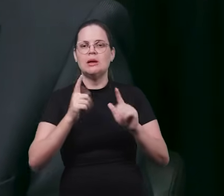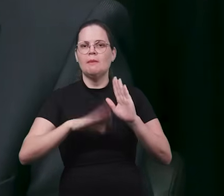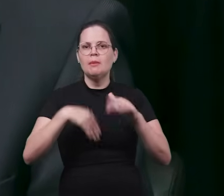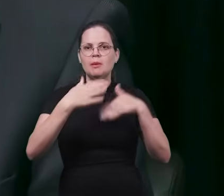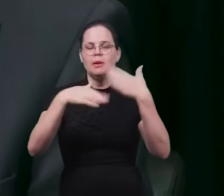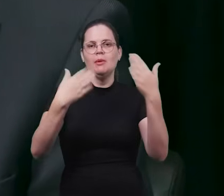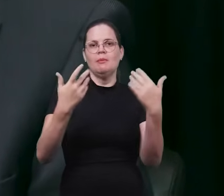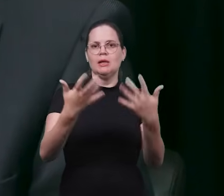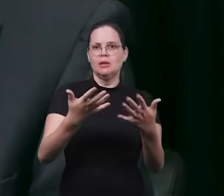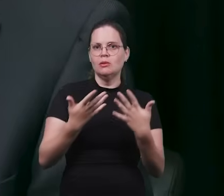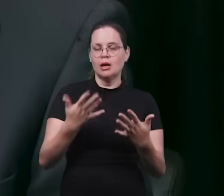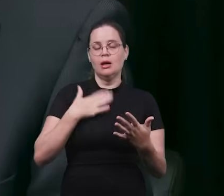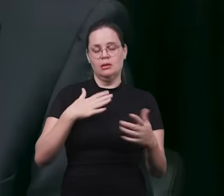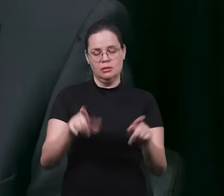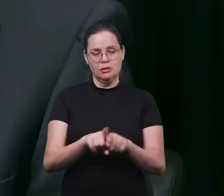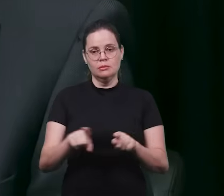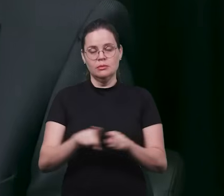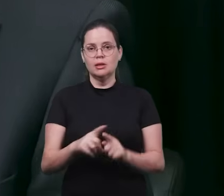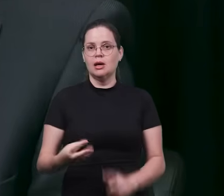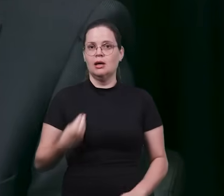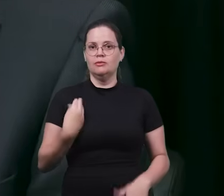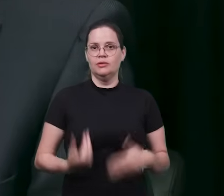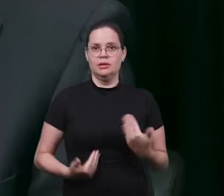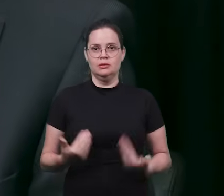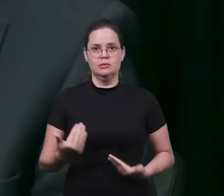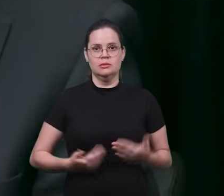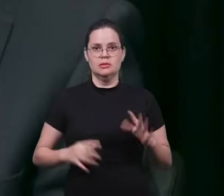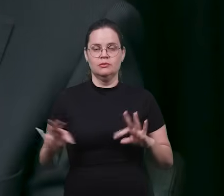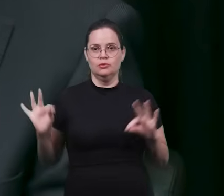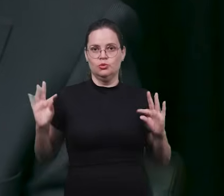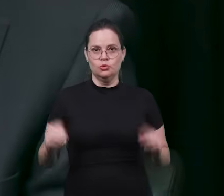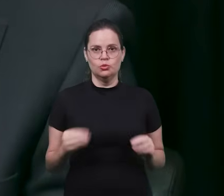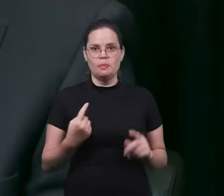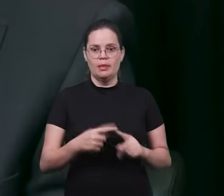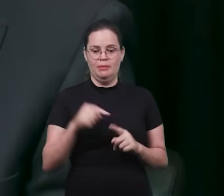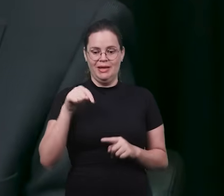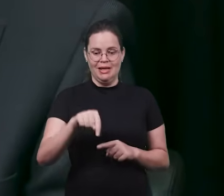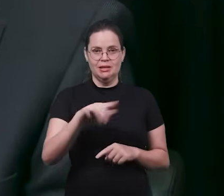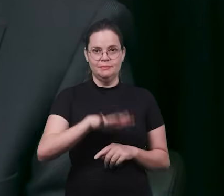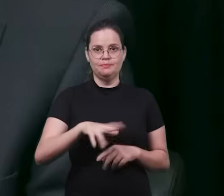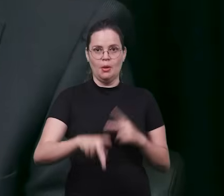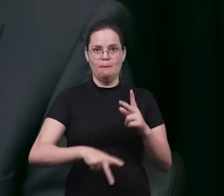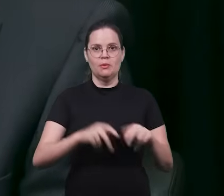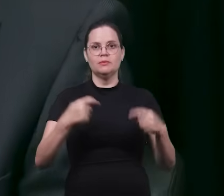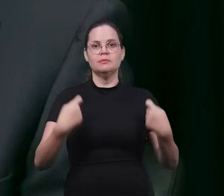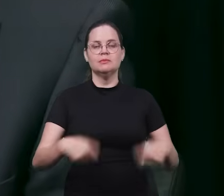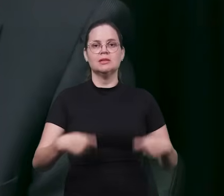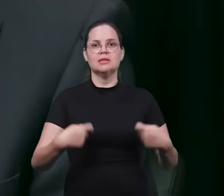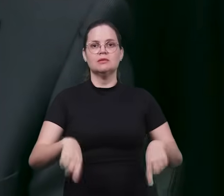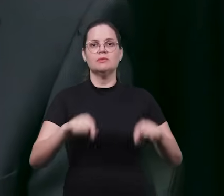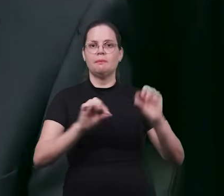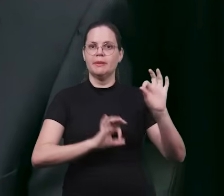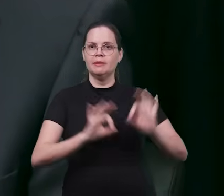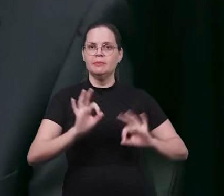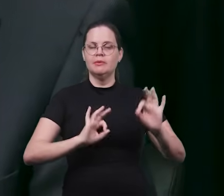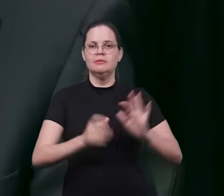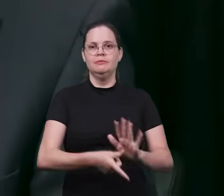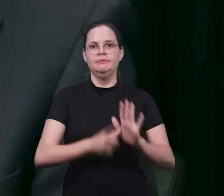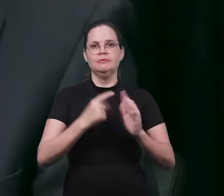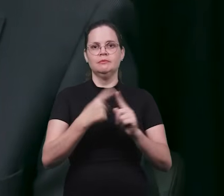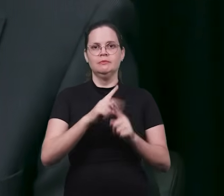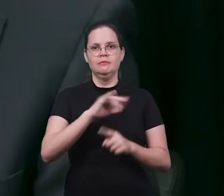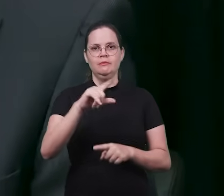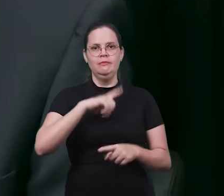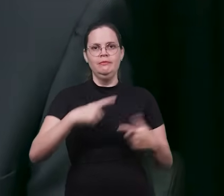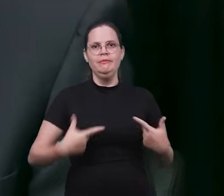alcançar. E a vida do servo de Deus, toda a batalha, né? Aqui era um preparo para a guerra, um preparo para a batalha. O